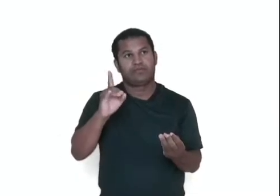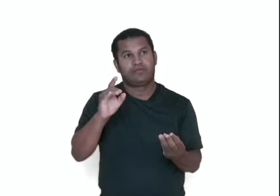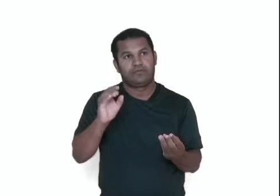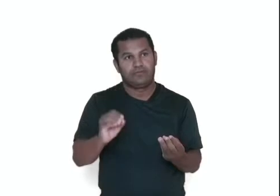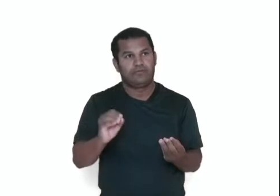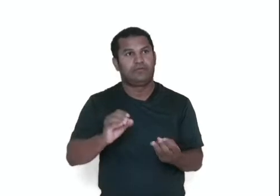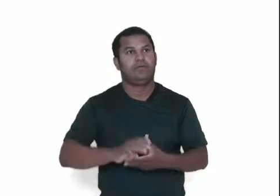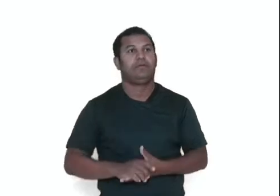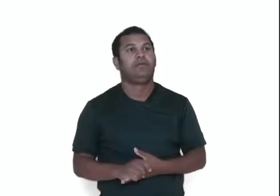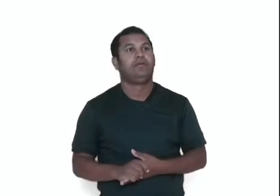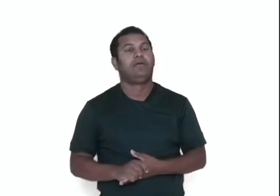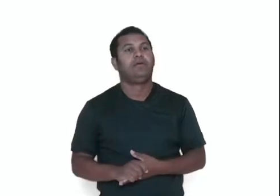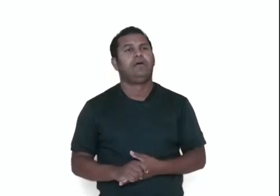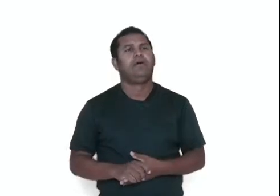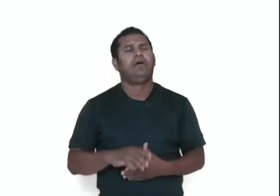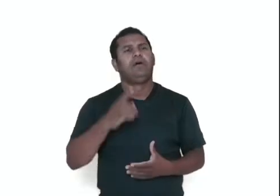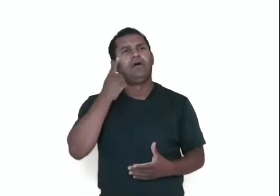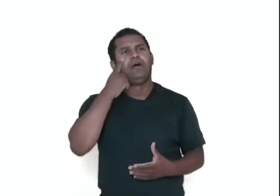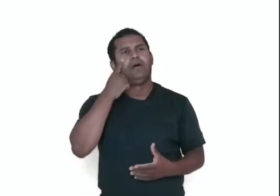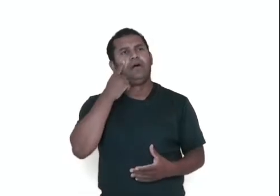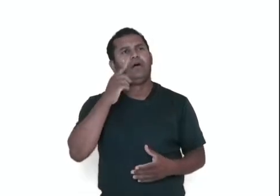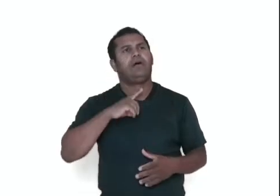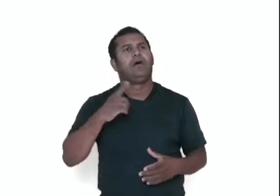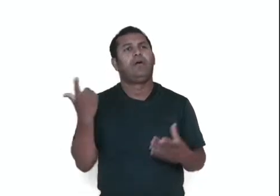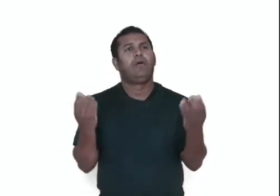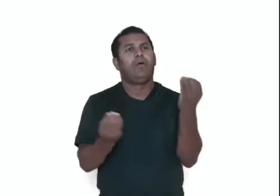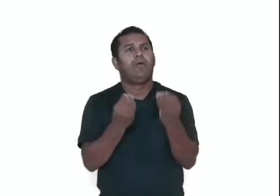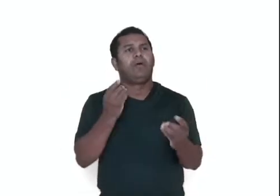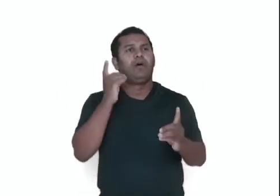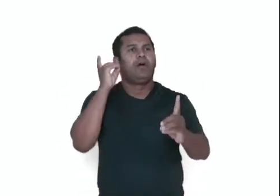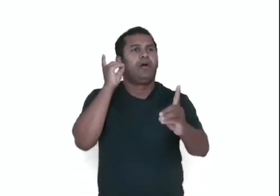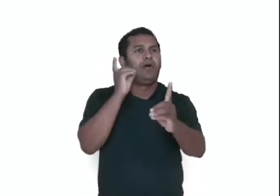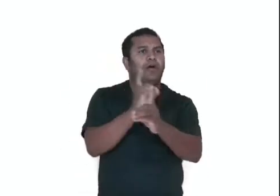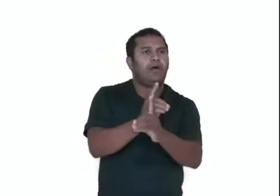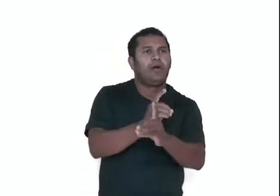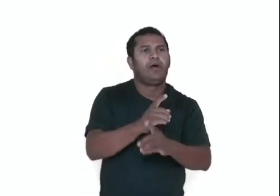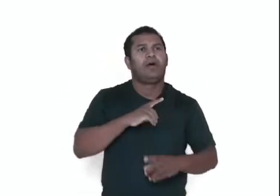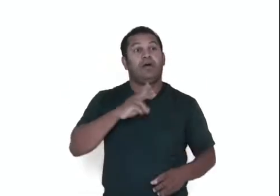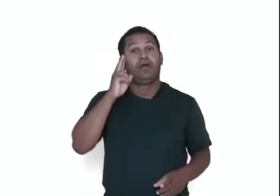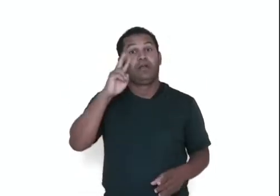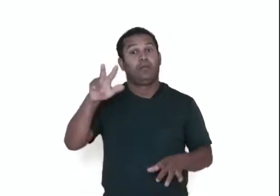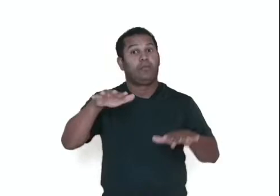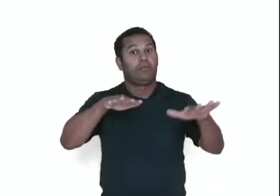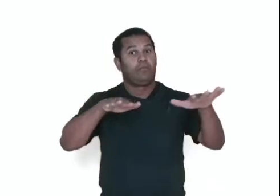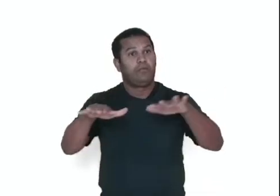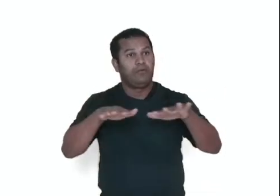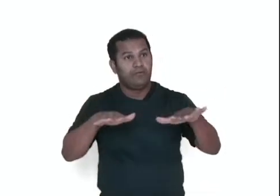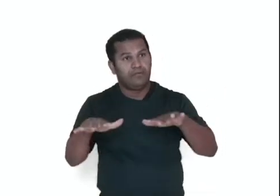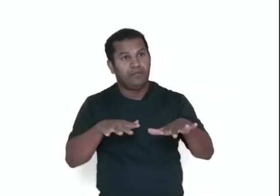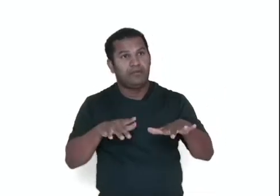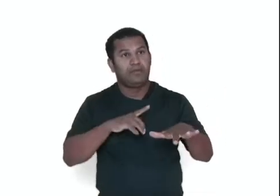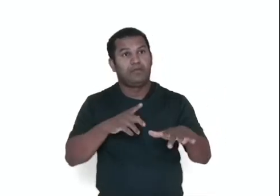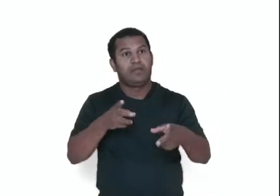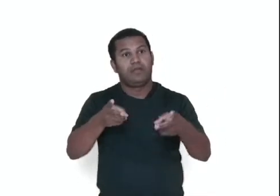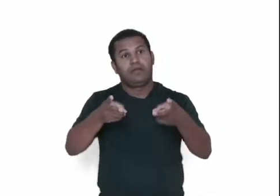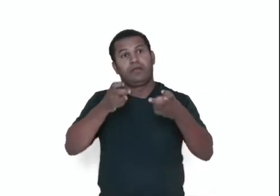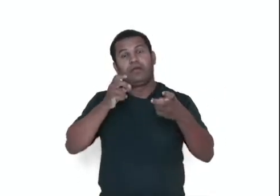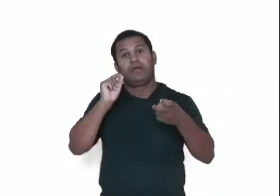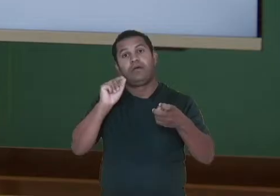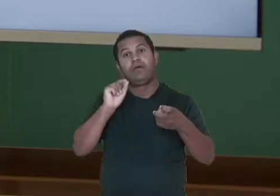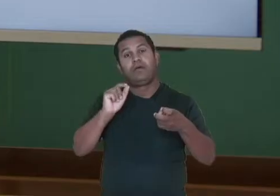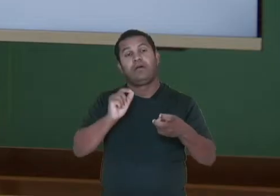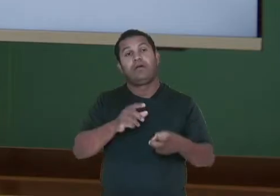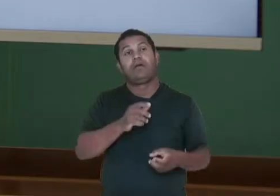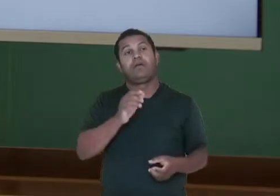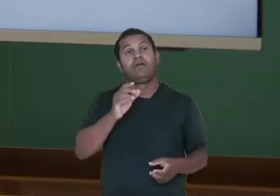e quando ela sofre variação. Identificar a variação da quantidade de movimento através de mudanças de massa do corpo, além